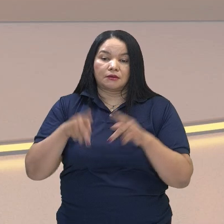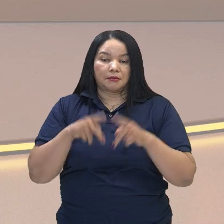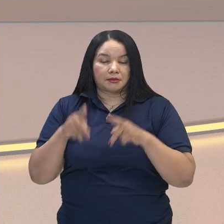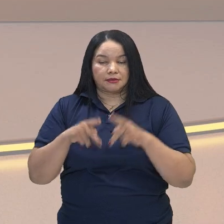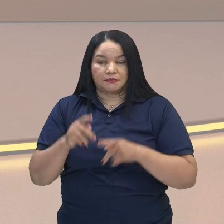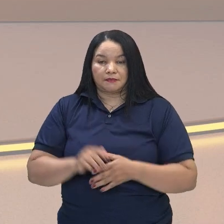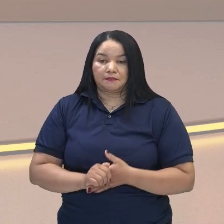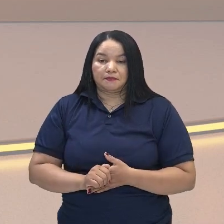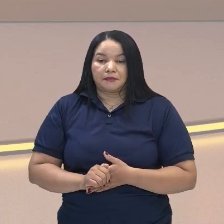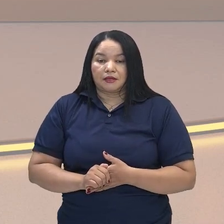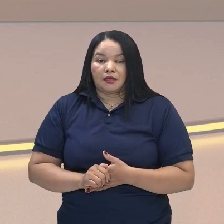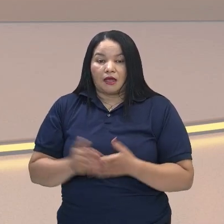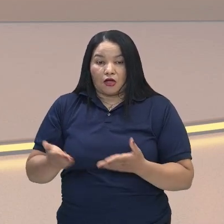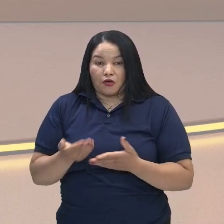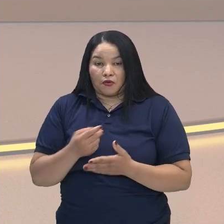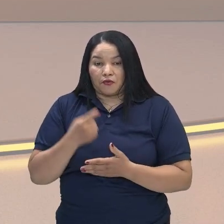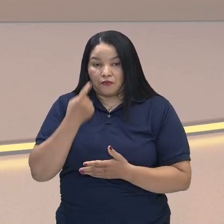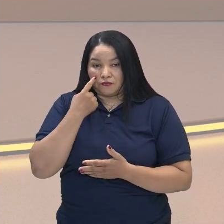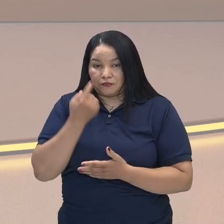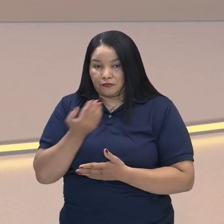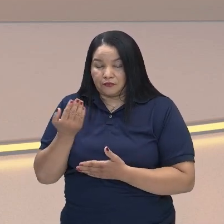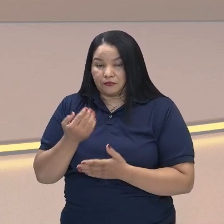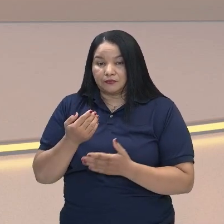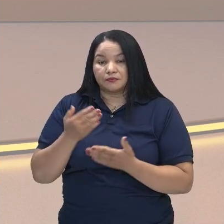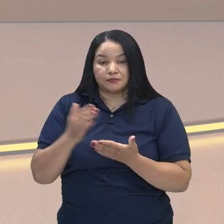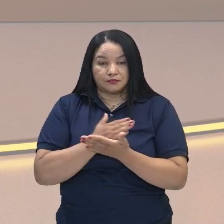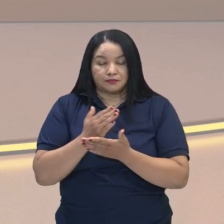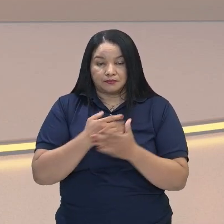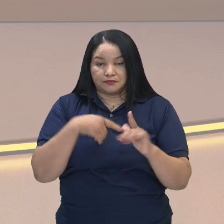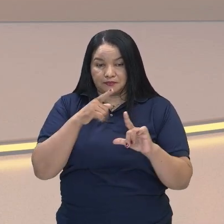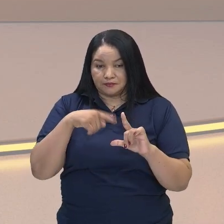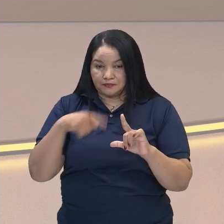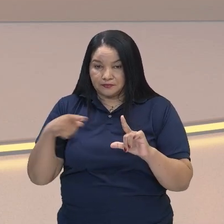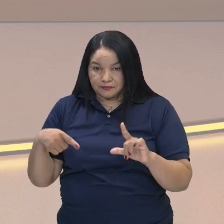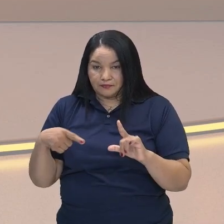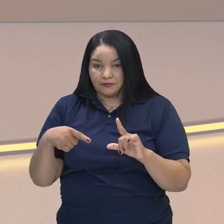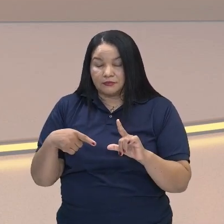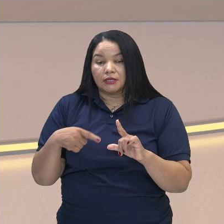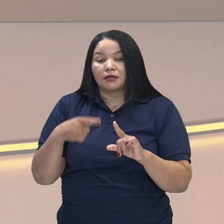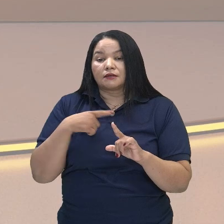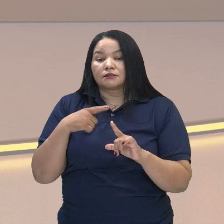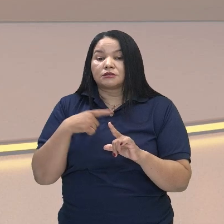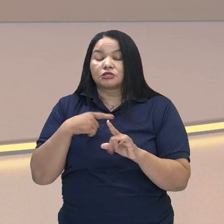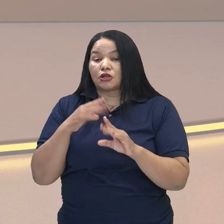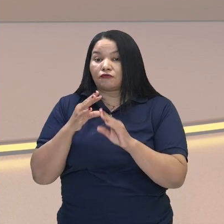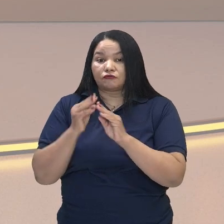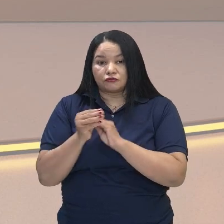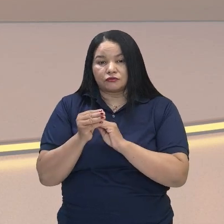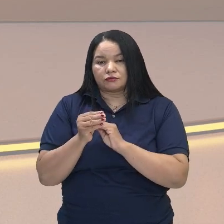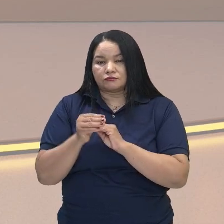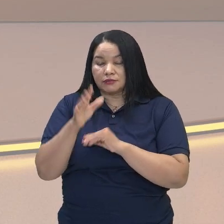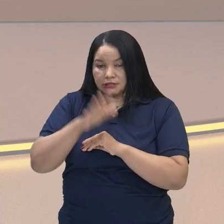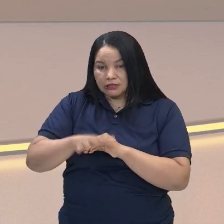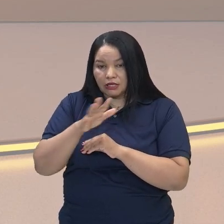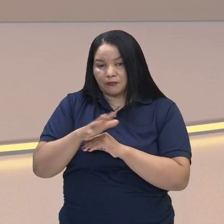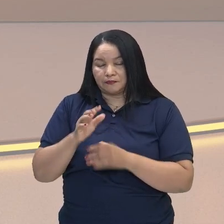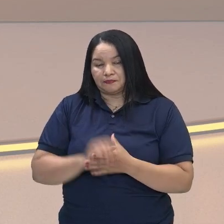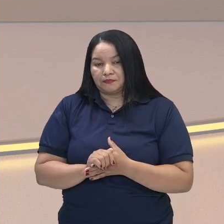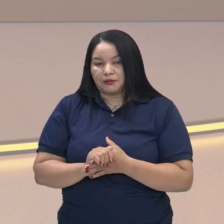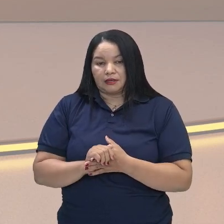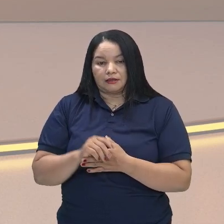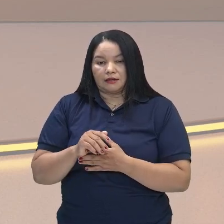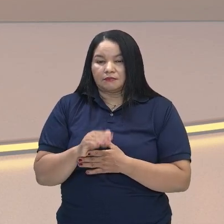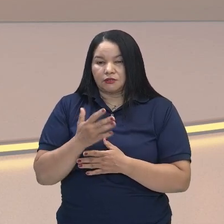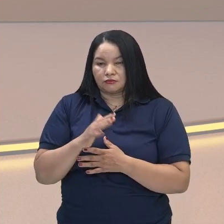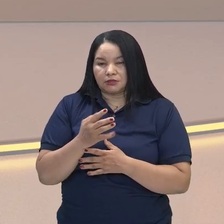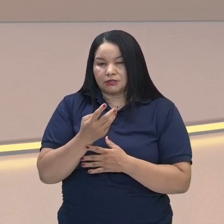Nós vamos observar agora, gente, alguns gráficos, né, de refugiados de um modo geral, né, que vai estar em torno aí de